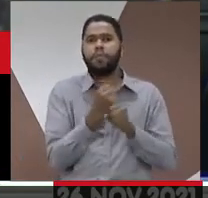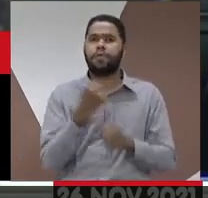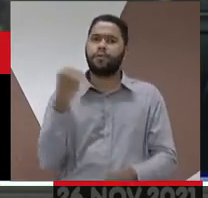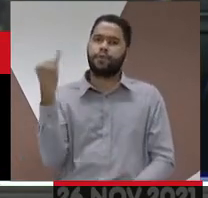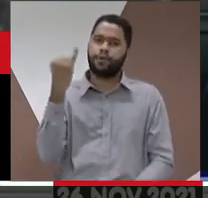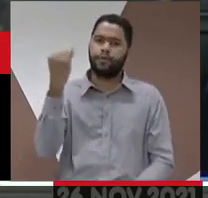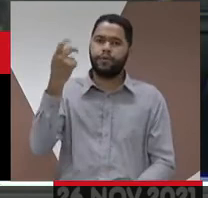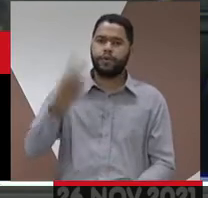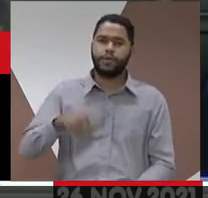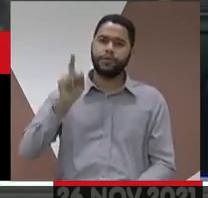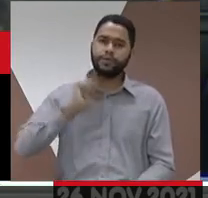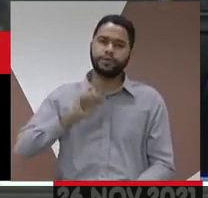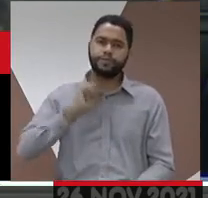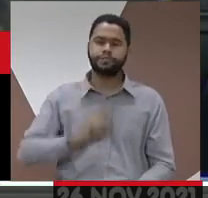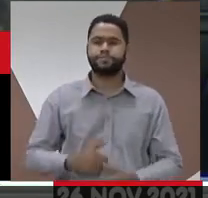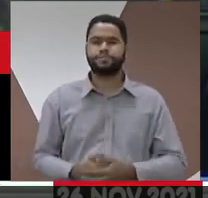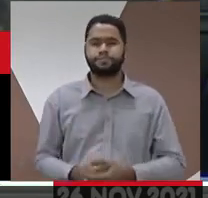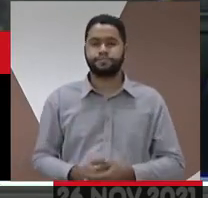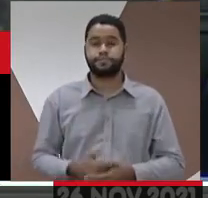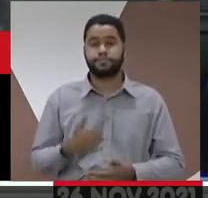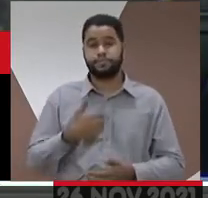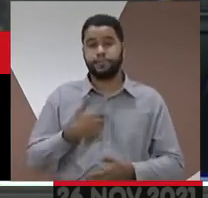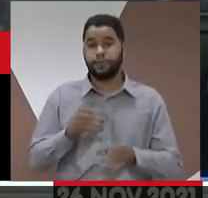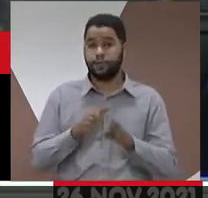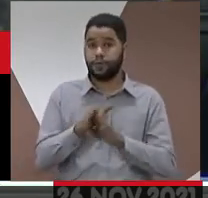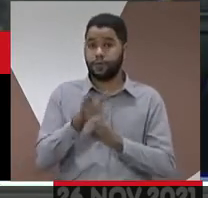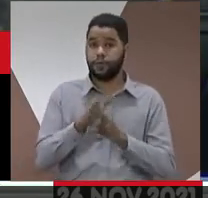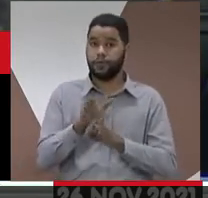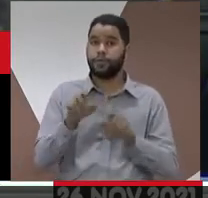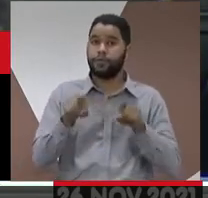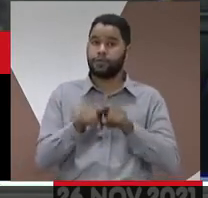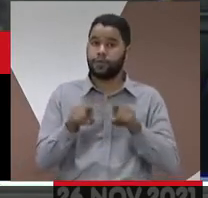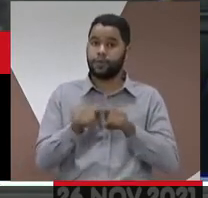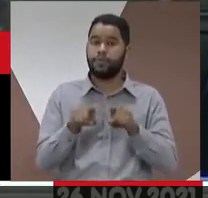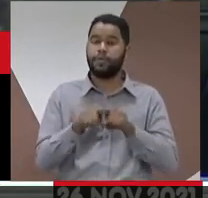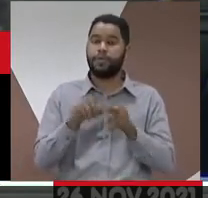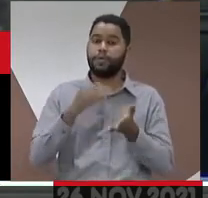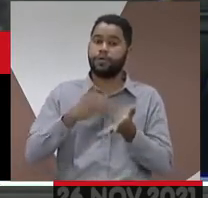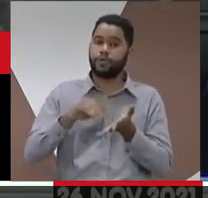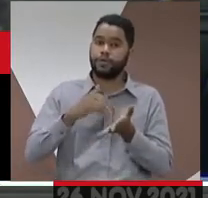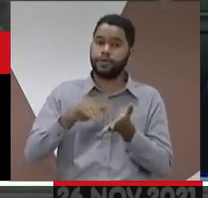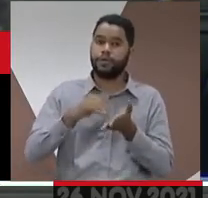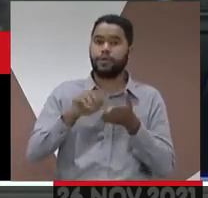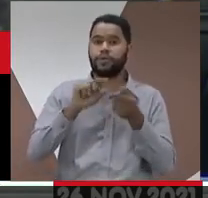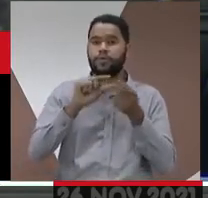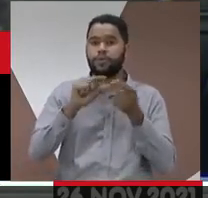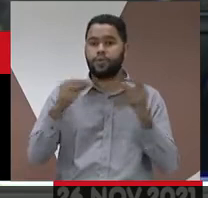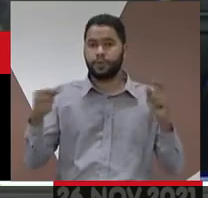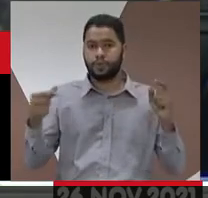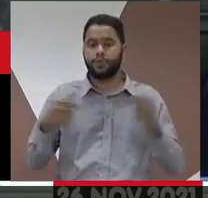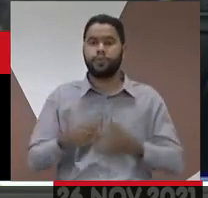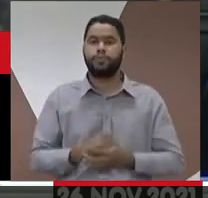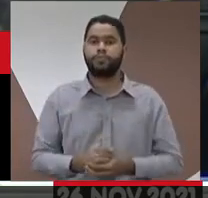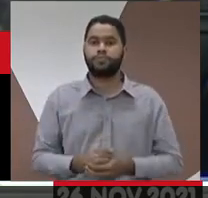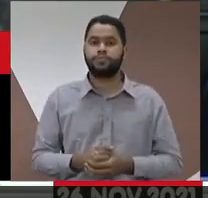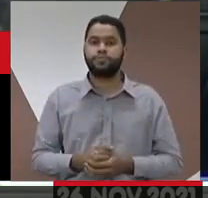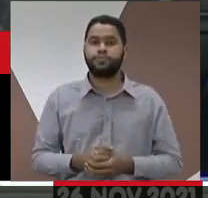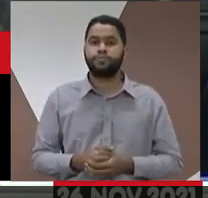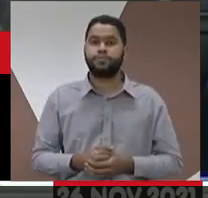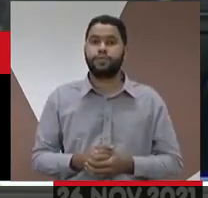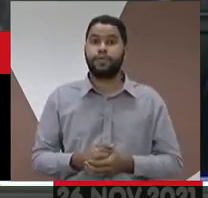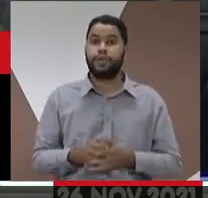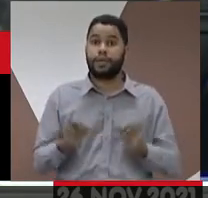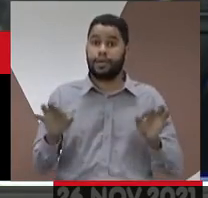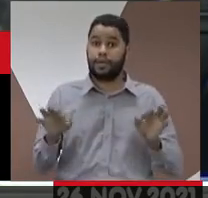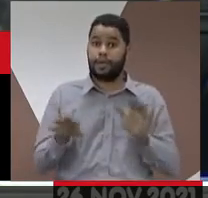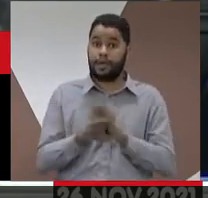importante em Minas Gerais. Eu quero aconselhar aqui também a Secretaria de Infraestrutura que, até a